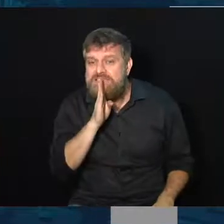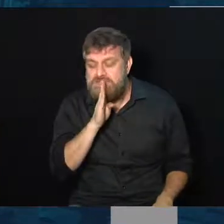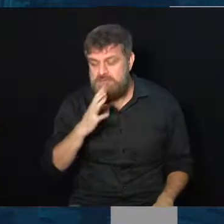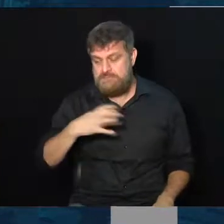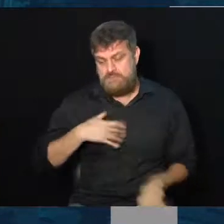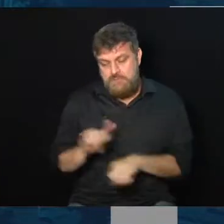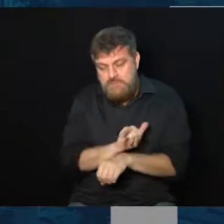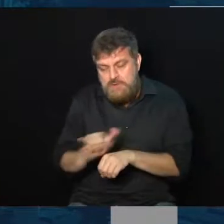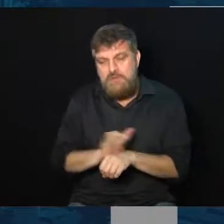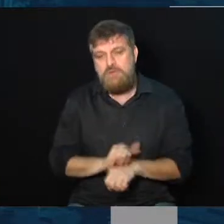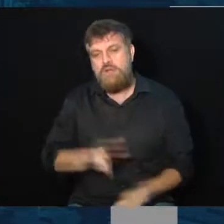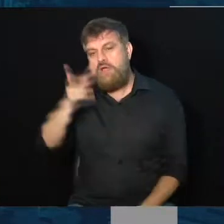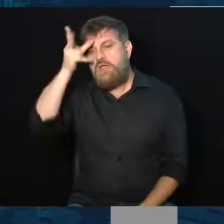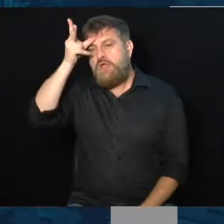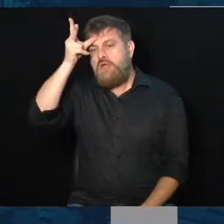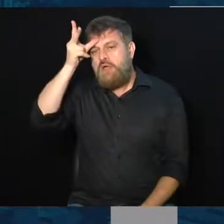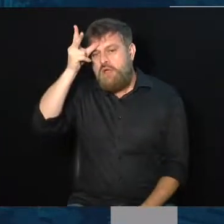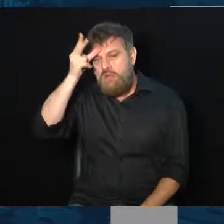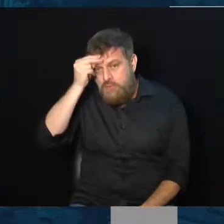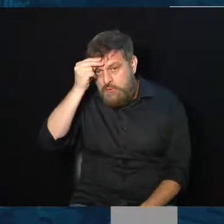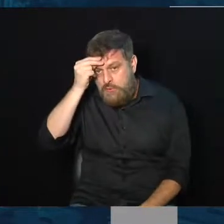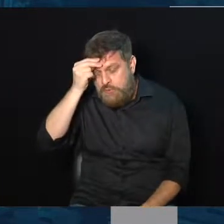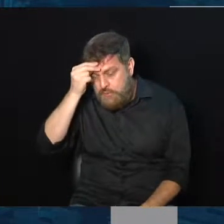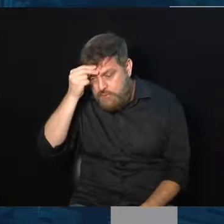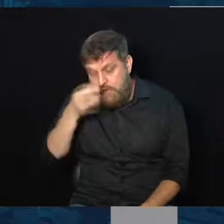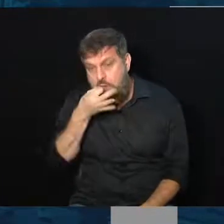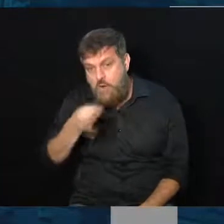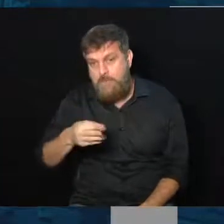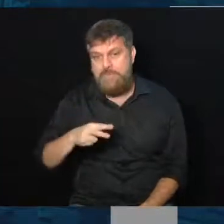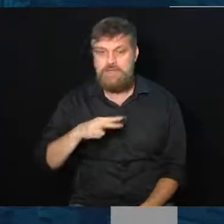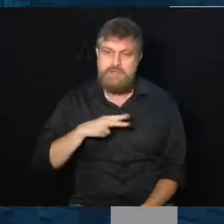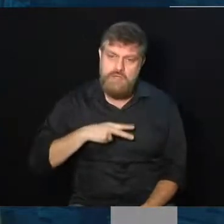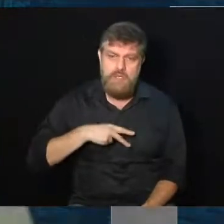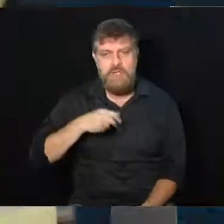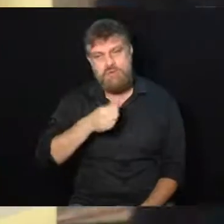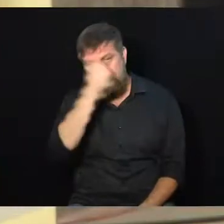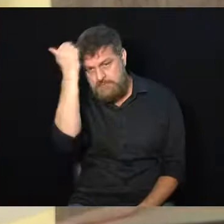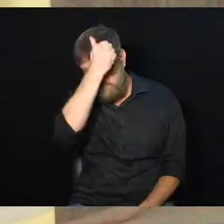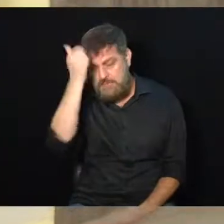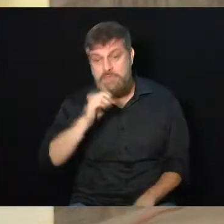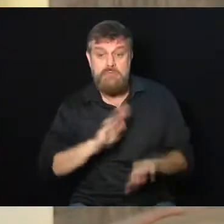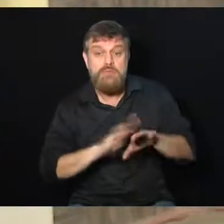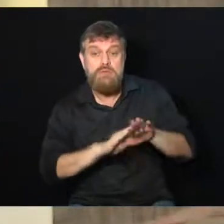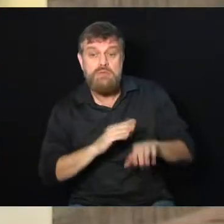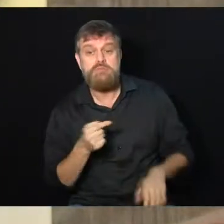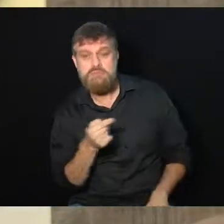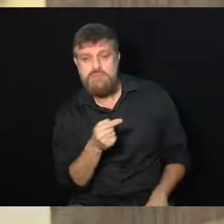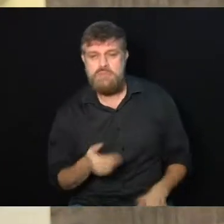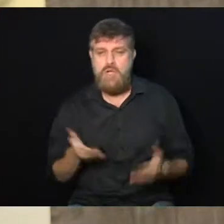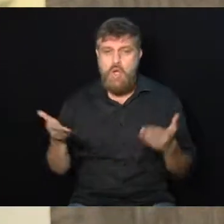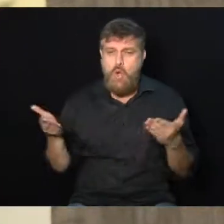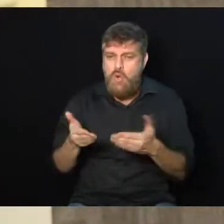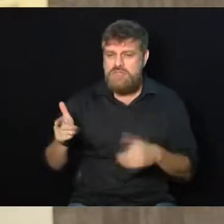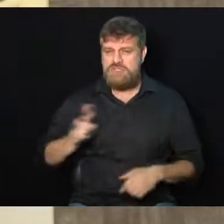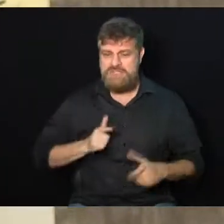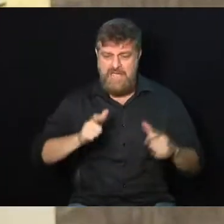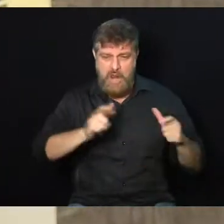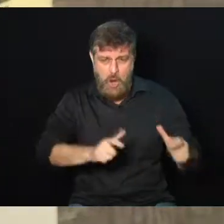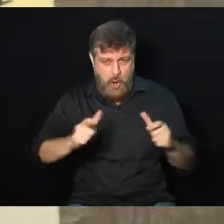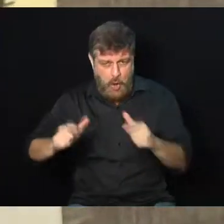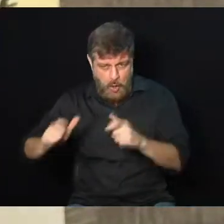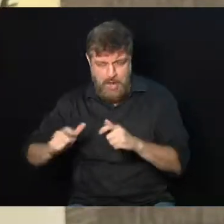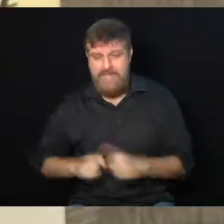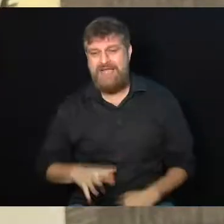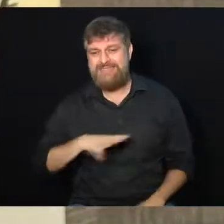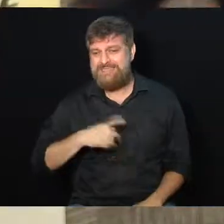proporcionar tranquilidade aos usuários, segundo o vereador Ailton da Farmácia, autor da ideia. Hoje nós temos espaços no nosso